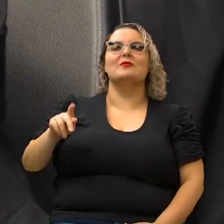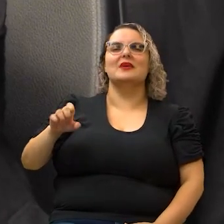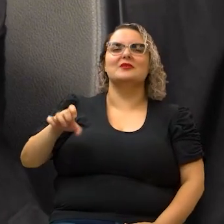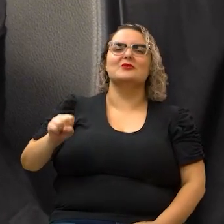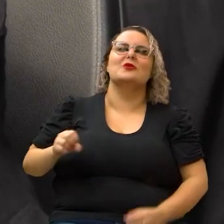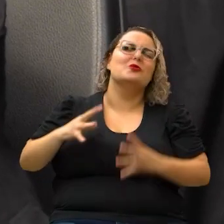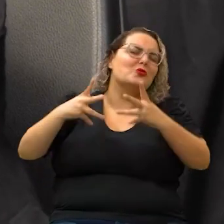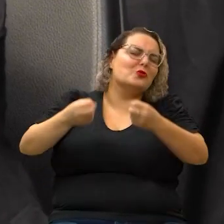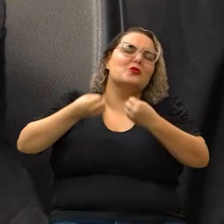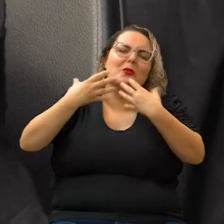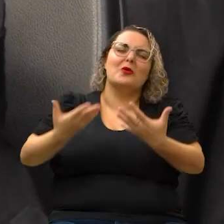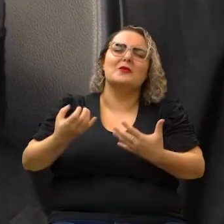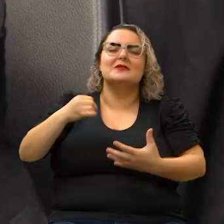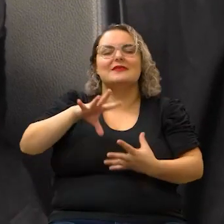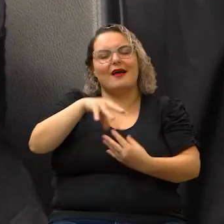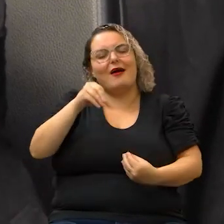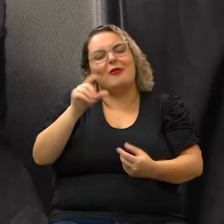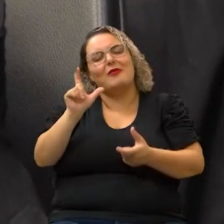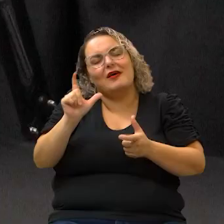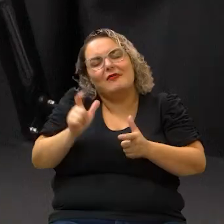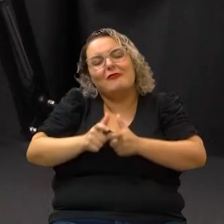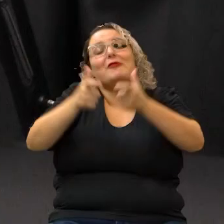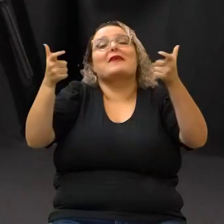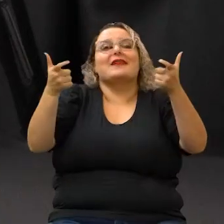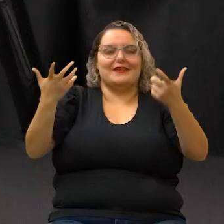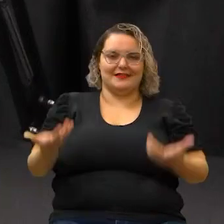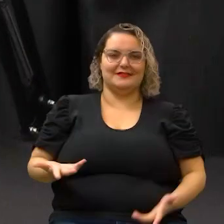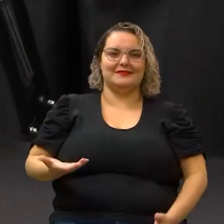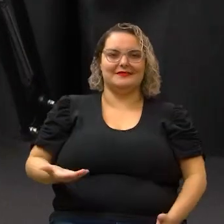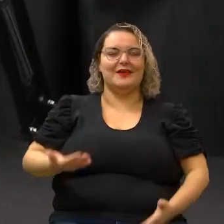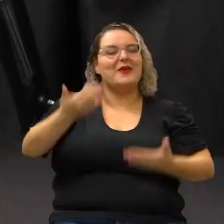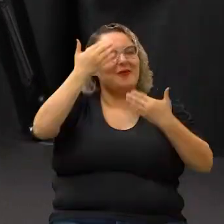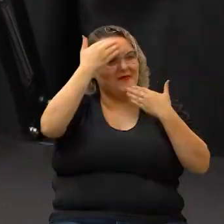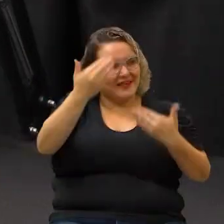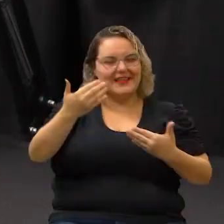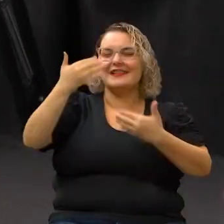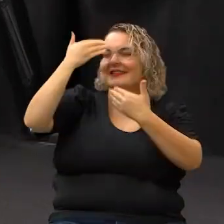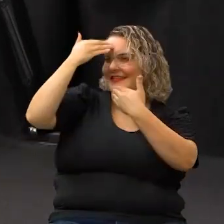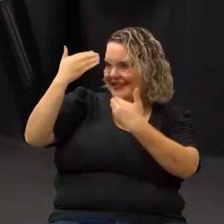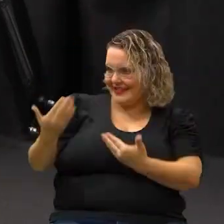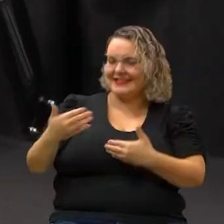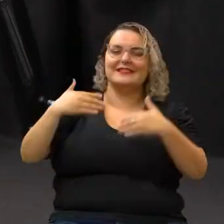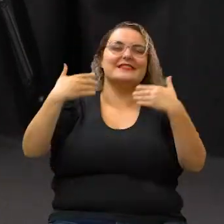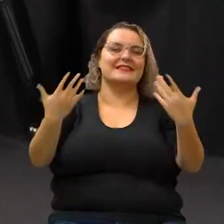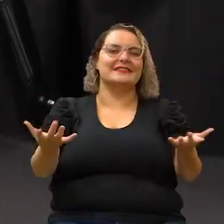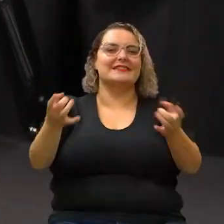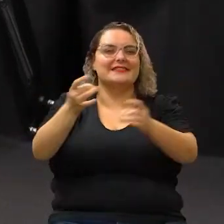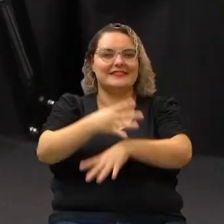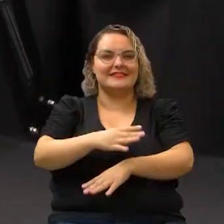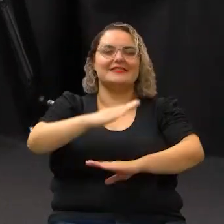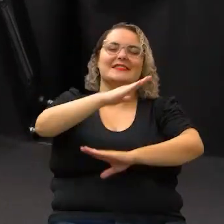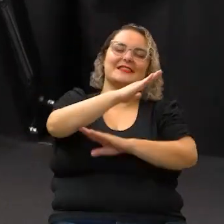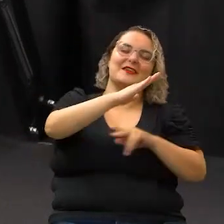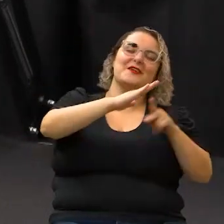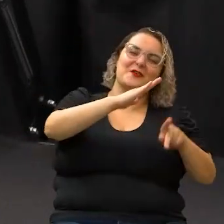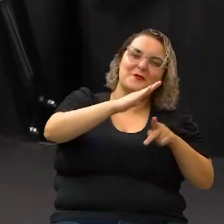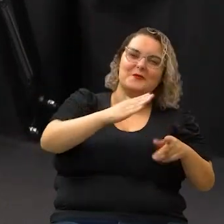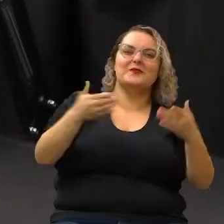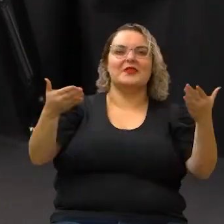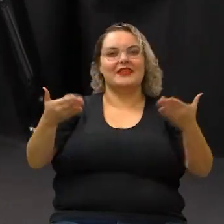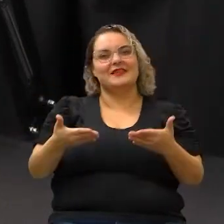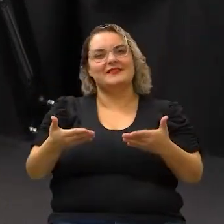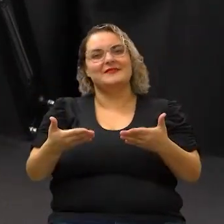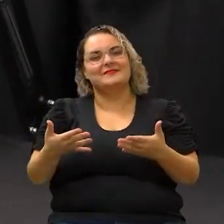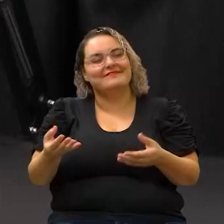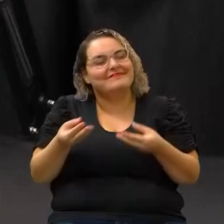a alma não for pequena, né? Muito obrigada, professor, e De sucesso, nada. viu? Eu que agradeço. Muitíssimo obrigado. E assim a gente encerra o Na